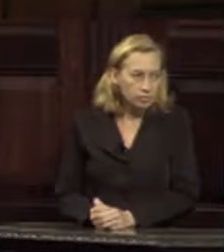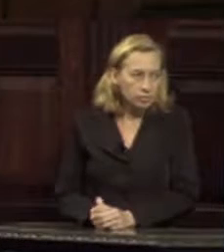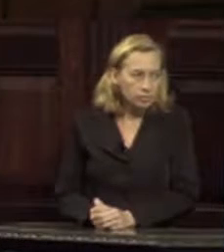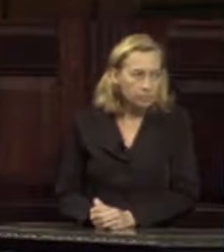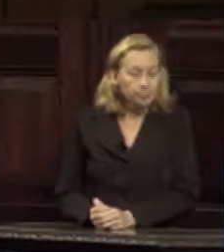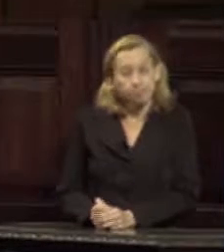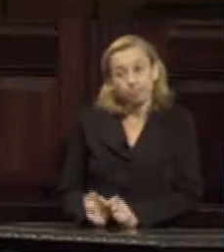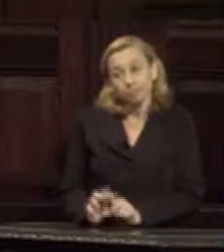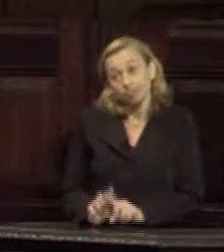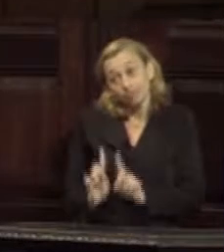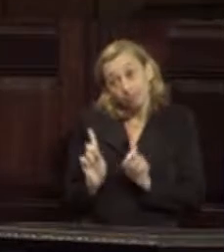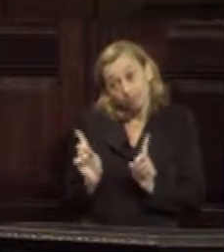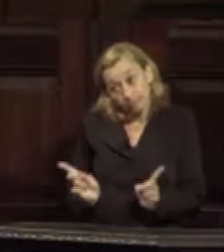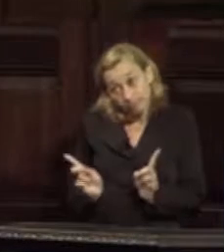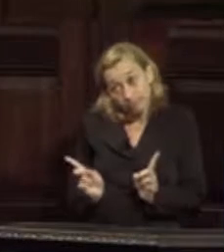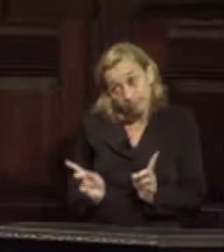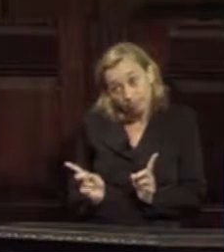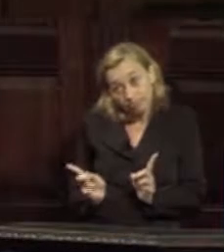Mas